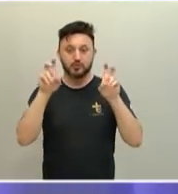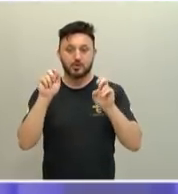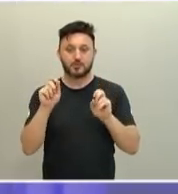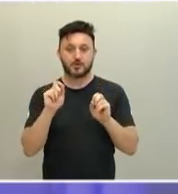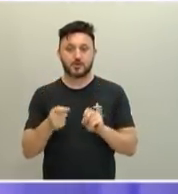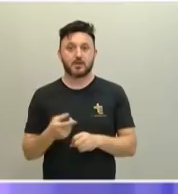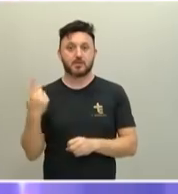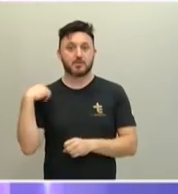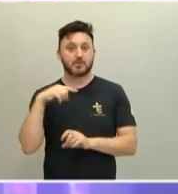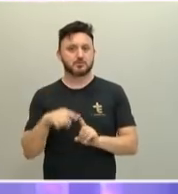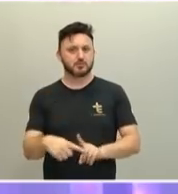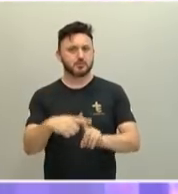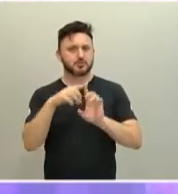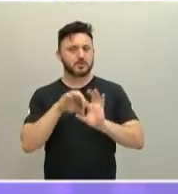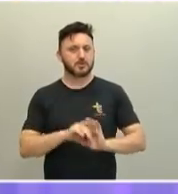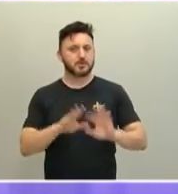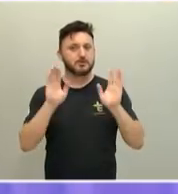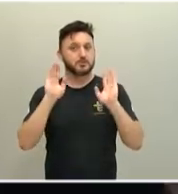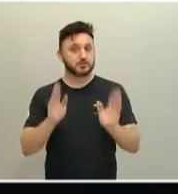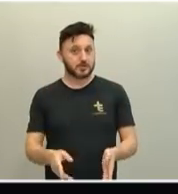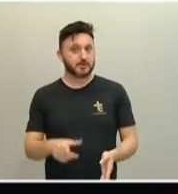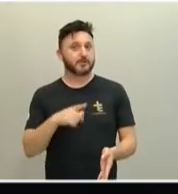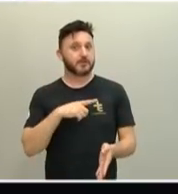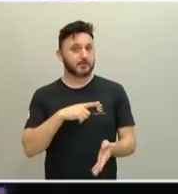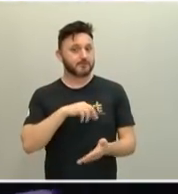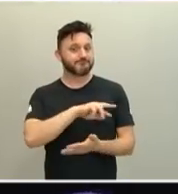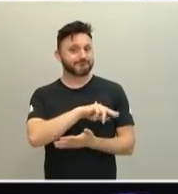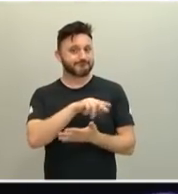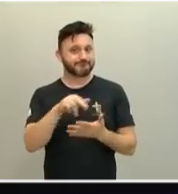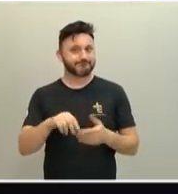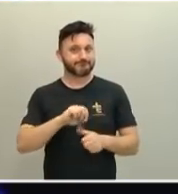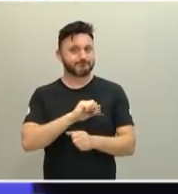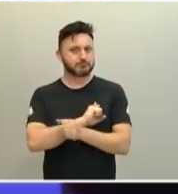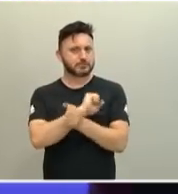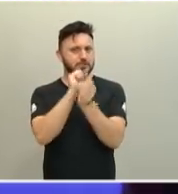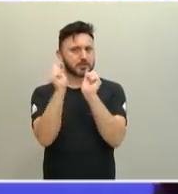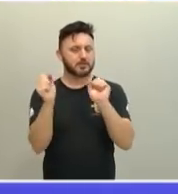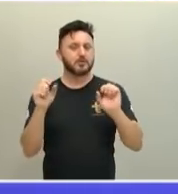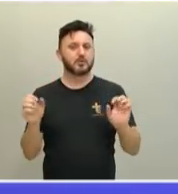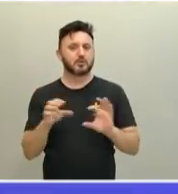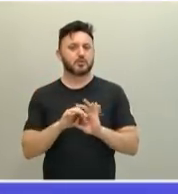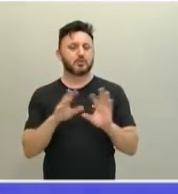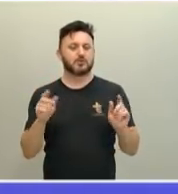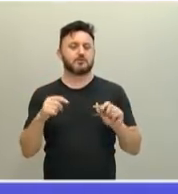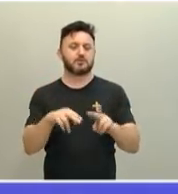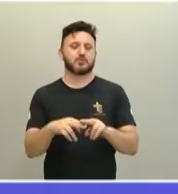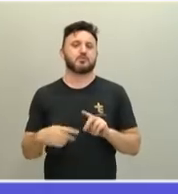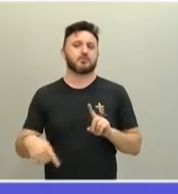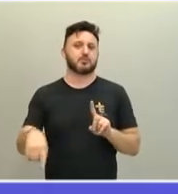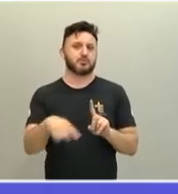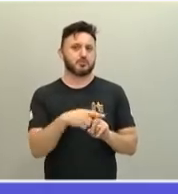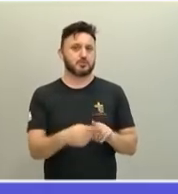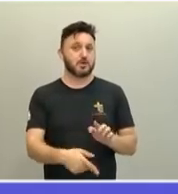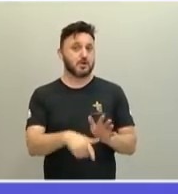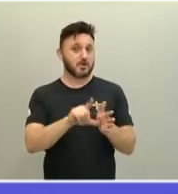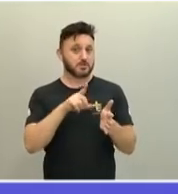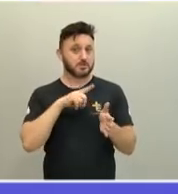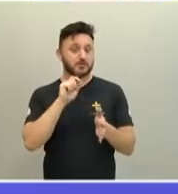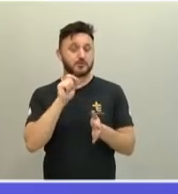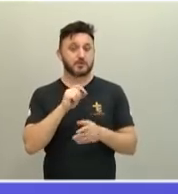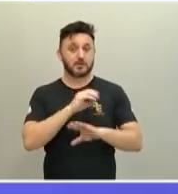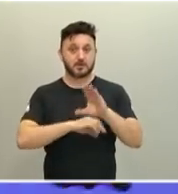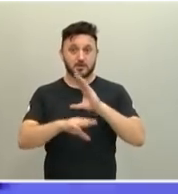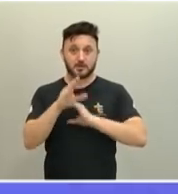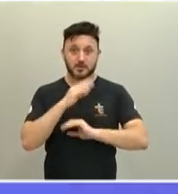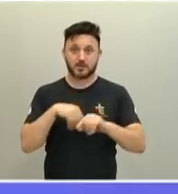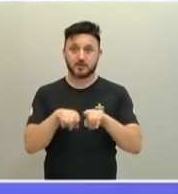sonho lindo que eu tenho, quero casar, quero ter 3 filhos, quero morar em tal lugar, quero fazer tal coisa, quero ser missionário. Aí eu falei assim para ela, e tudo isso está endereçado a quem? Ela falou, como